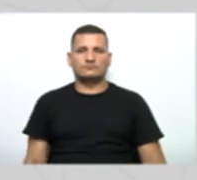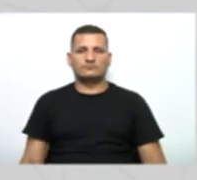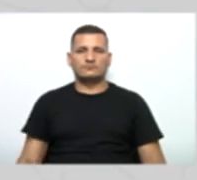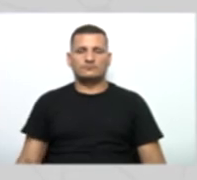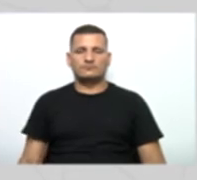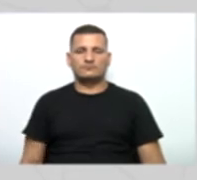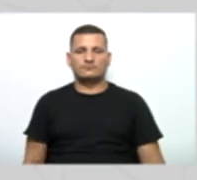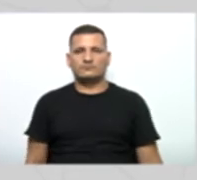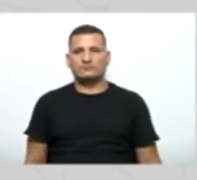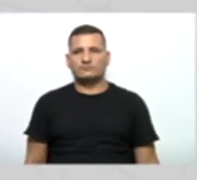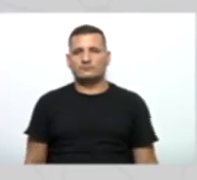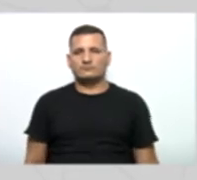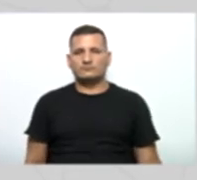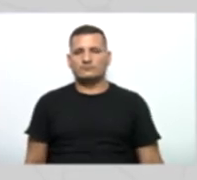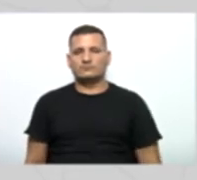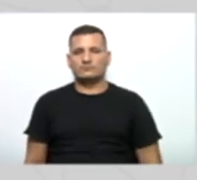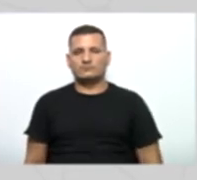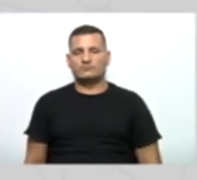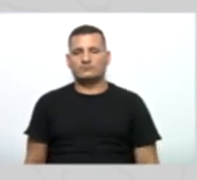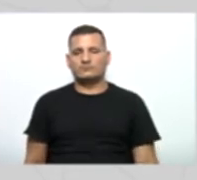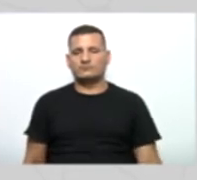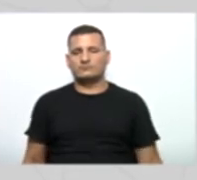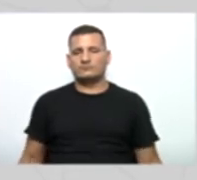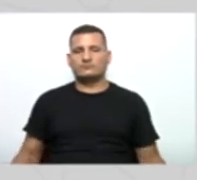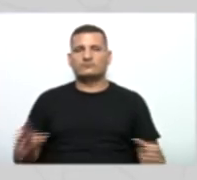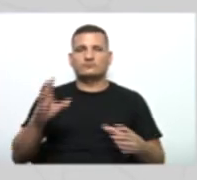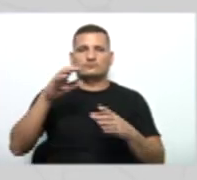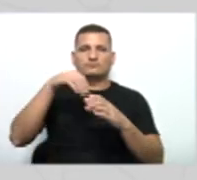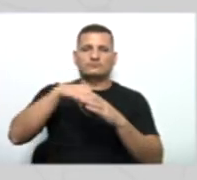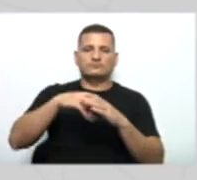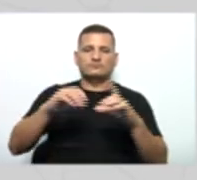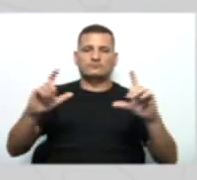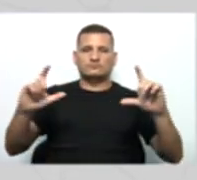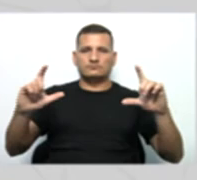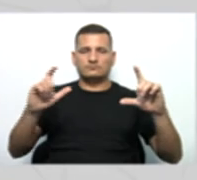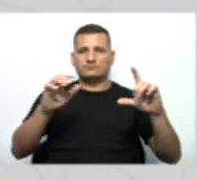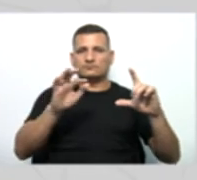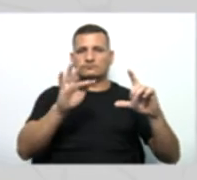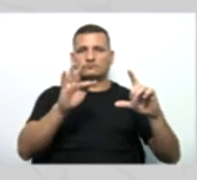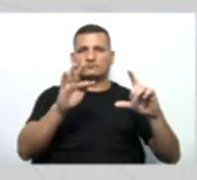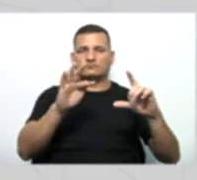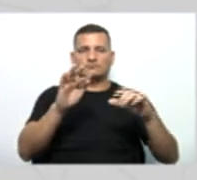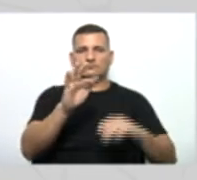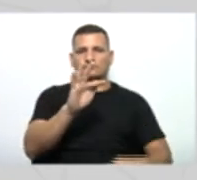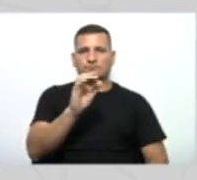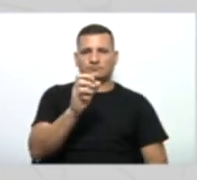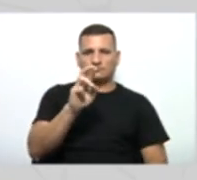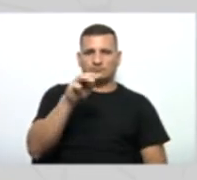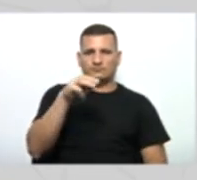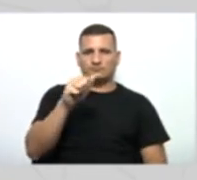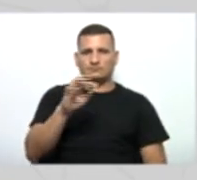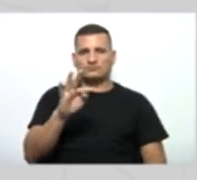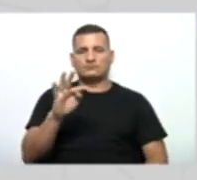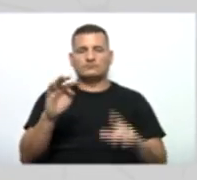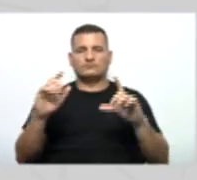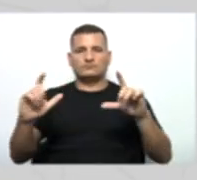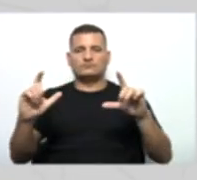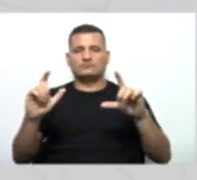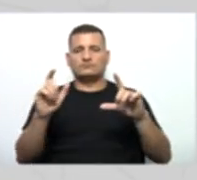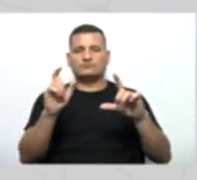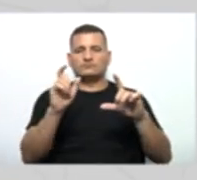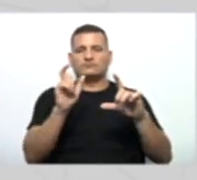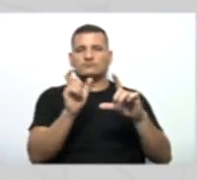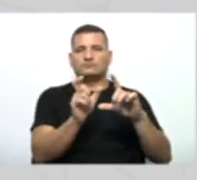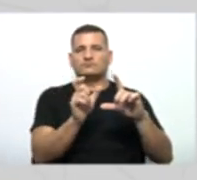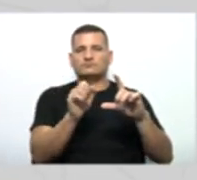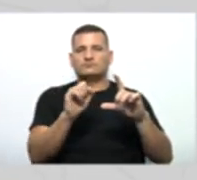classe pessoa. Então, dentro do ponto format, você vai colocar self.nome e self.underline,